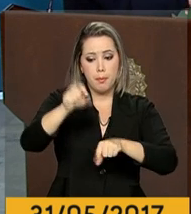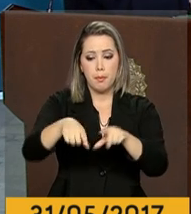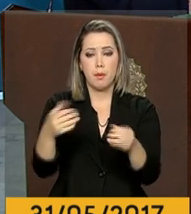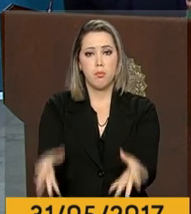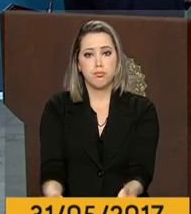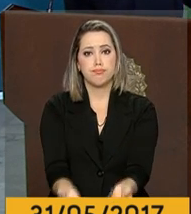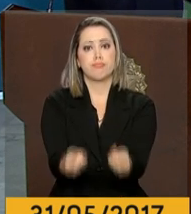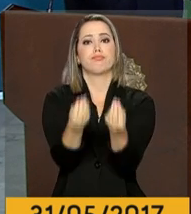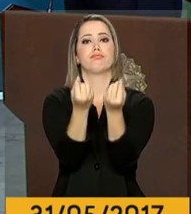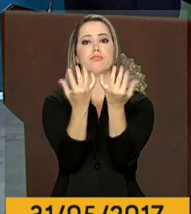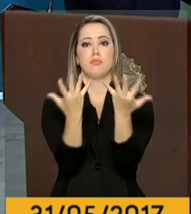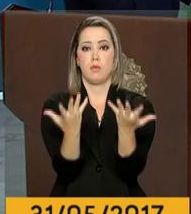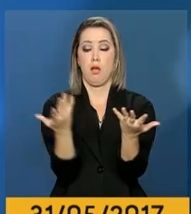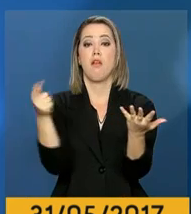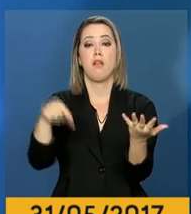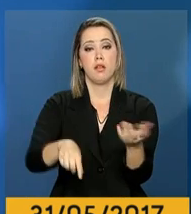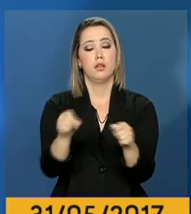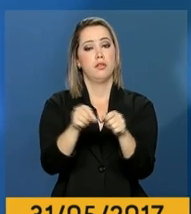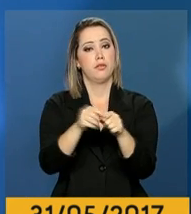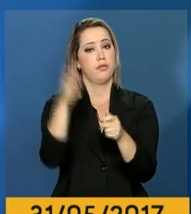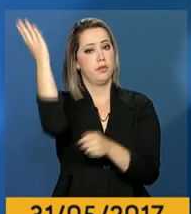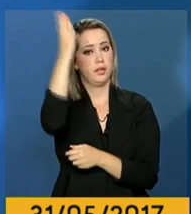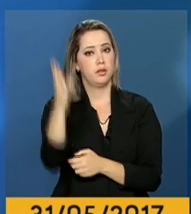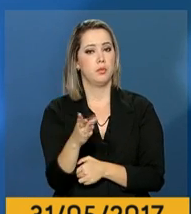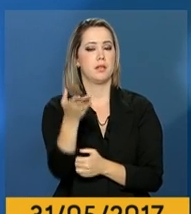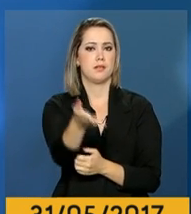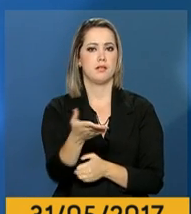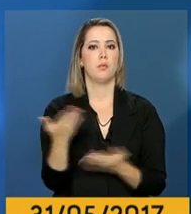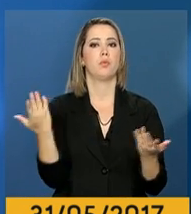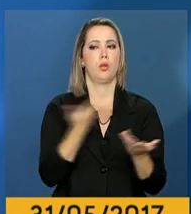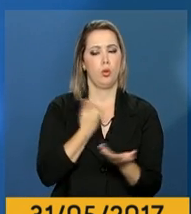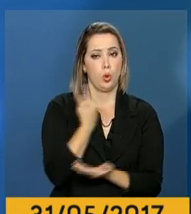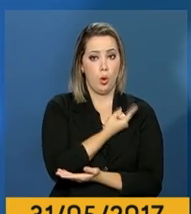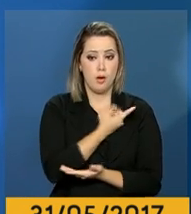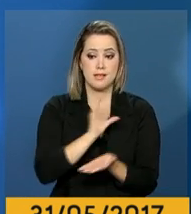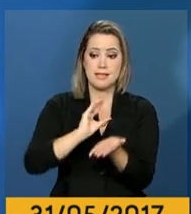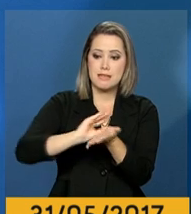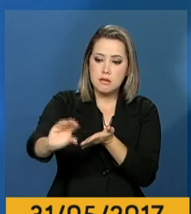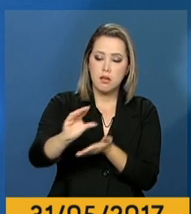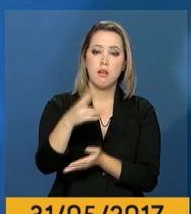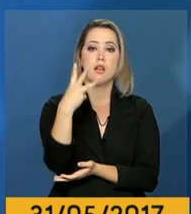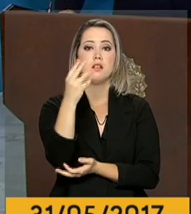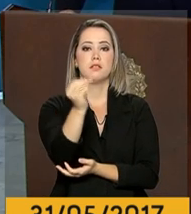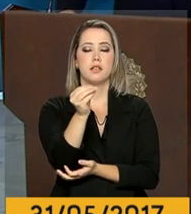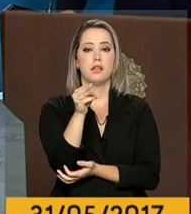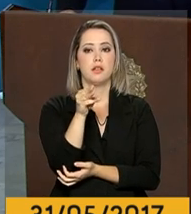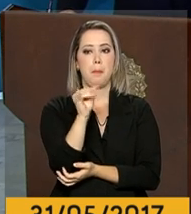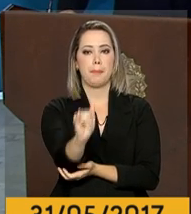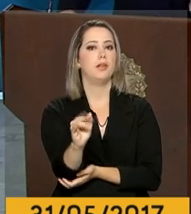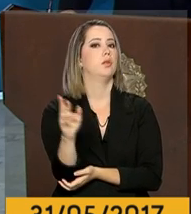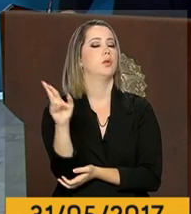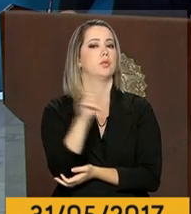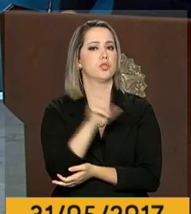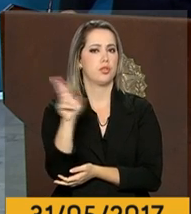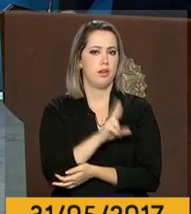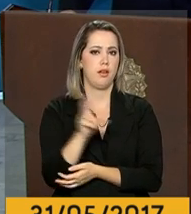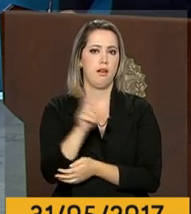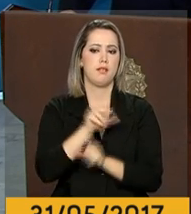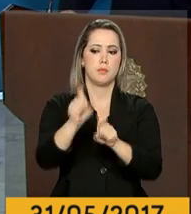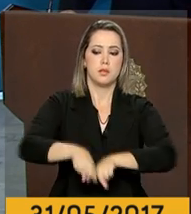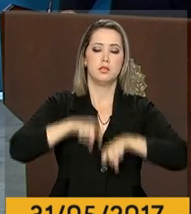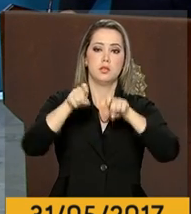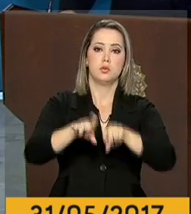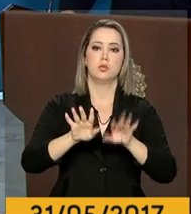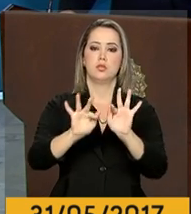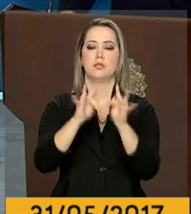é? E nós estávamos destinando lá, como destinamos hoje, 30 bilhões para a agricultura familiar, de fora parte,